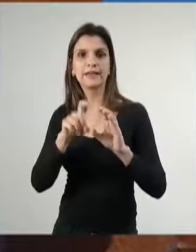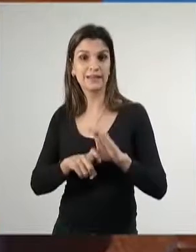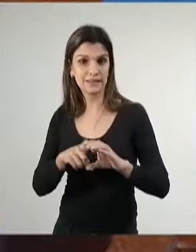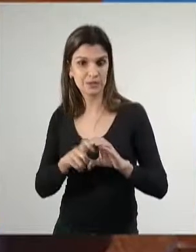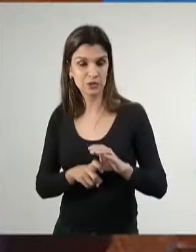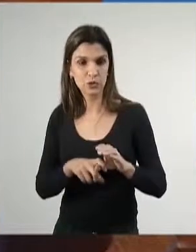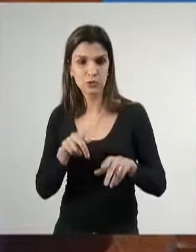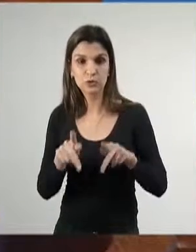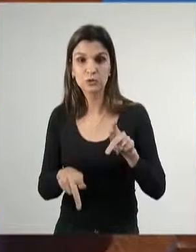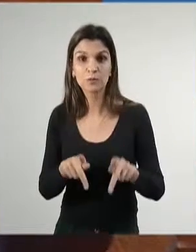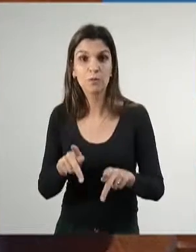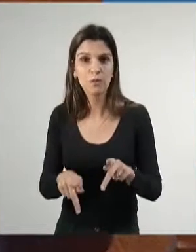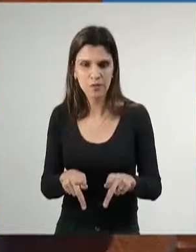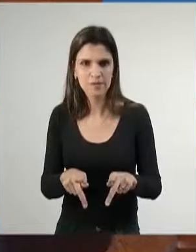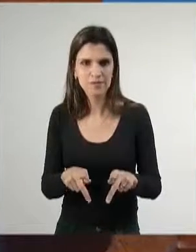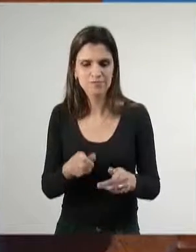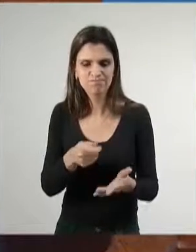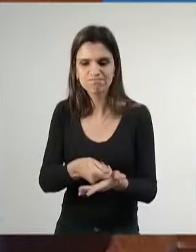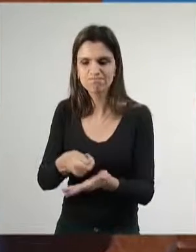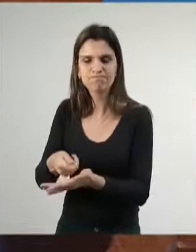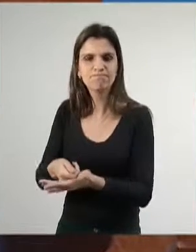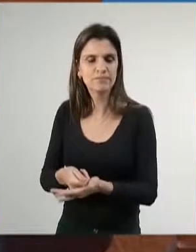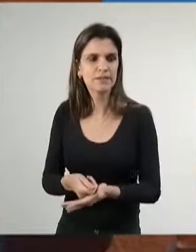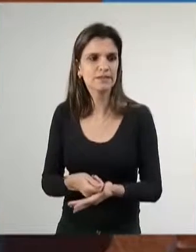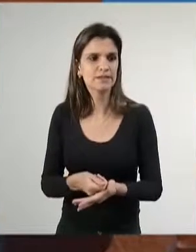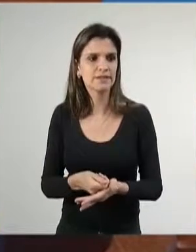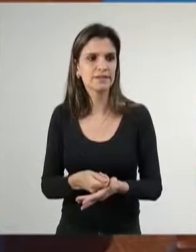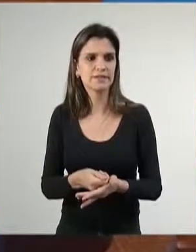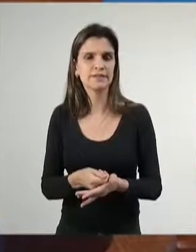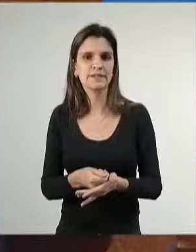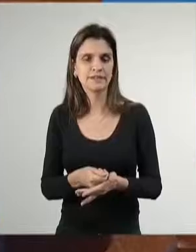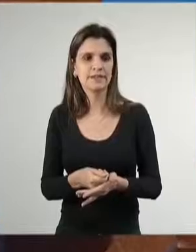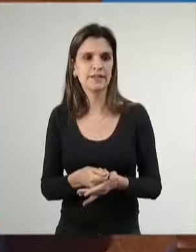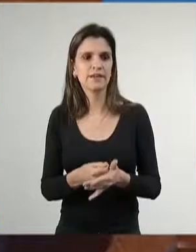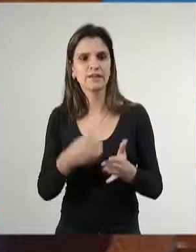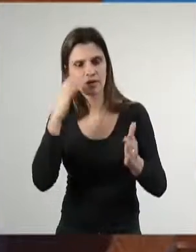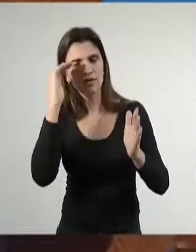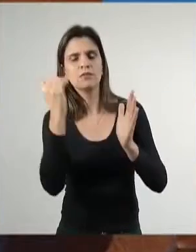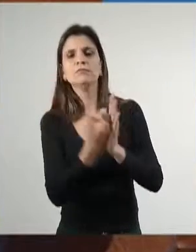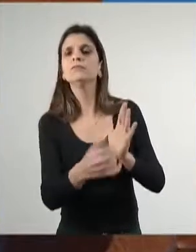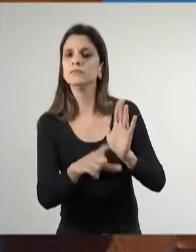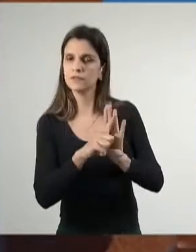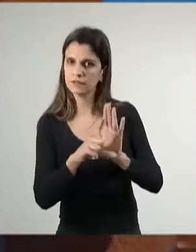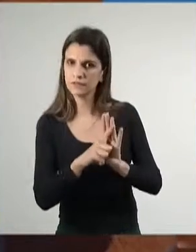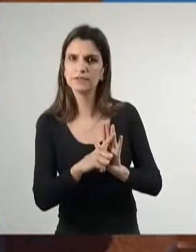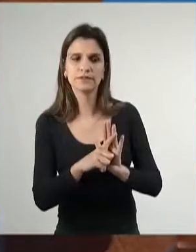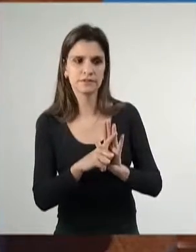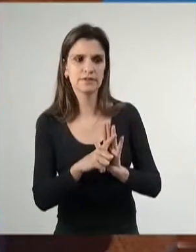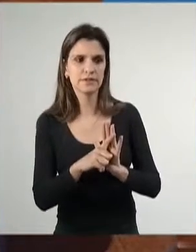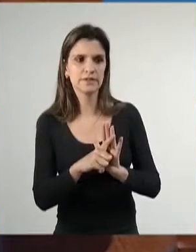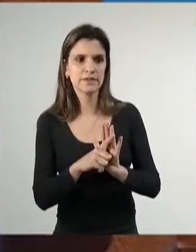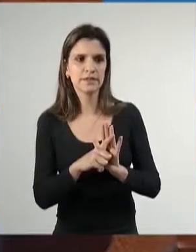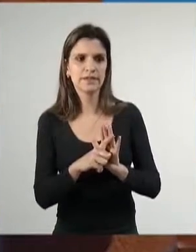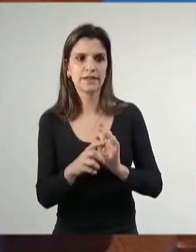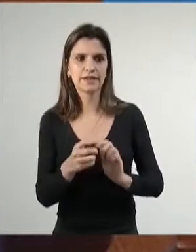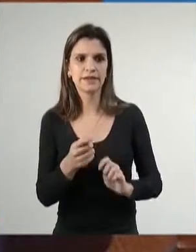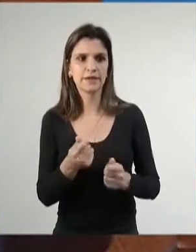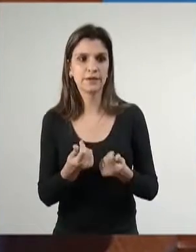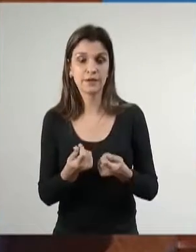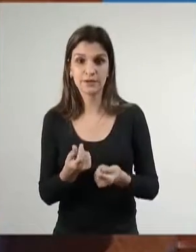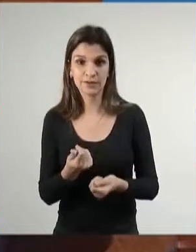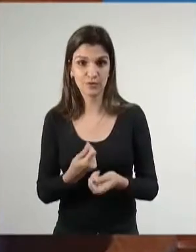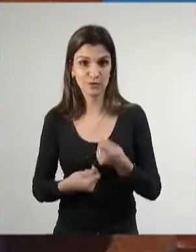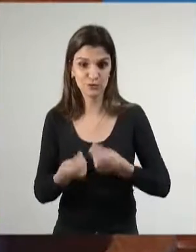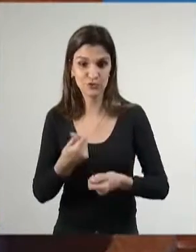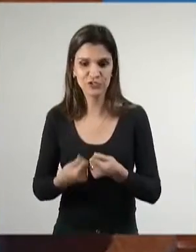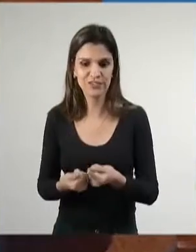dotação orçamentária, não é necessariamente inconstitucional, devendo-se aplicá-la apenas para o exercício financeiro subsequente.